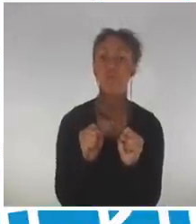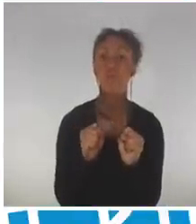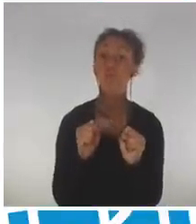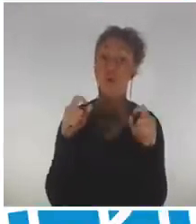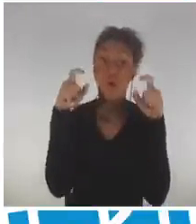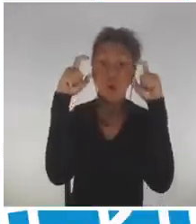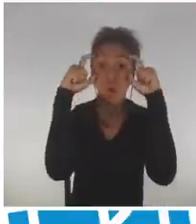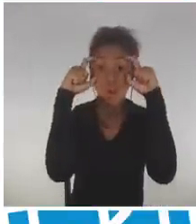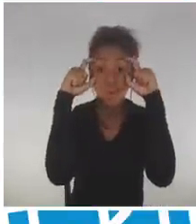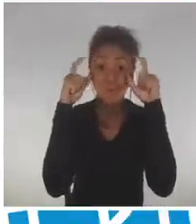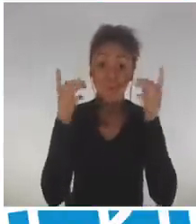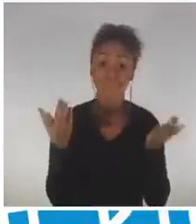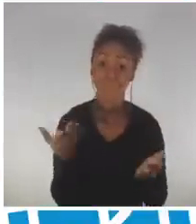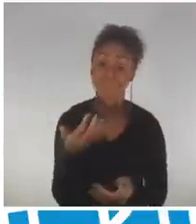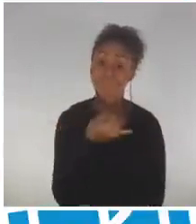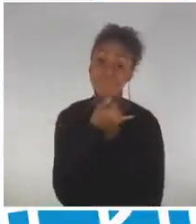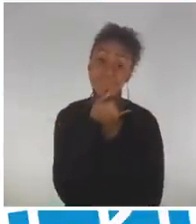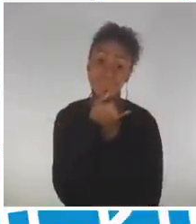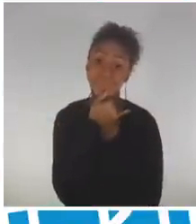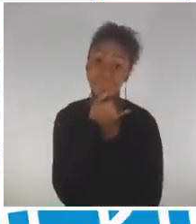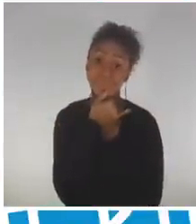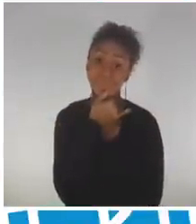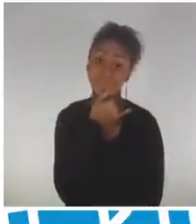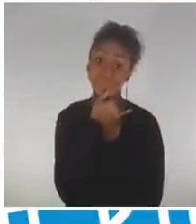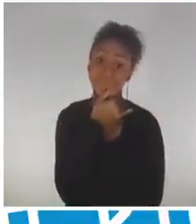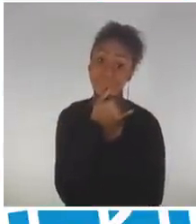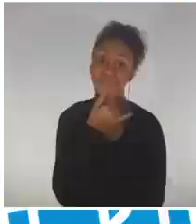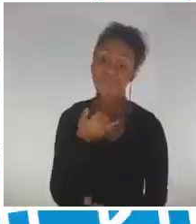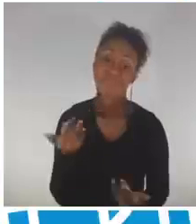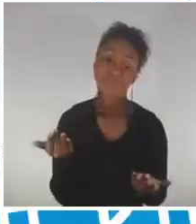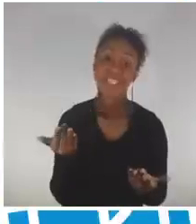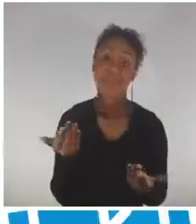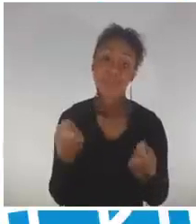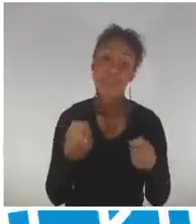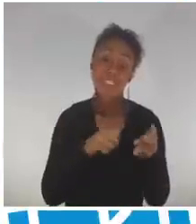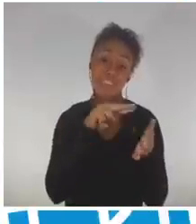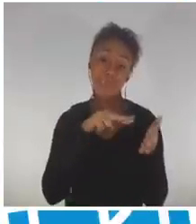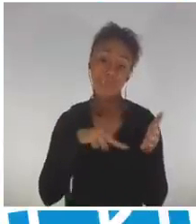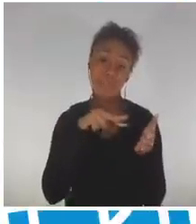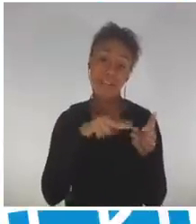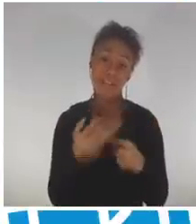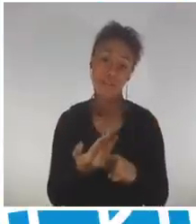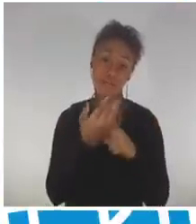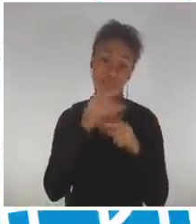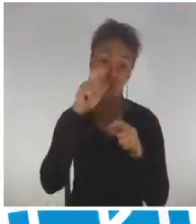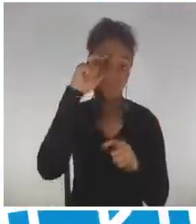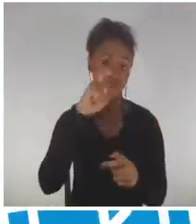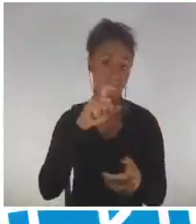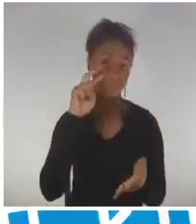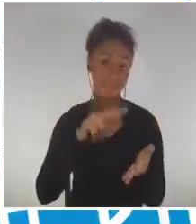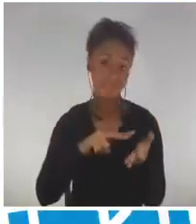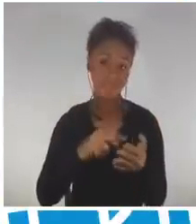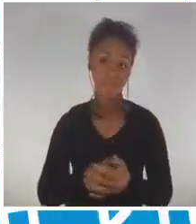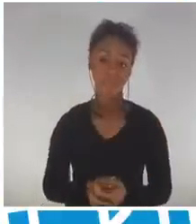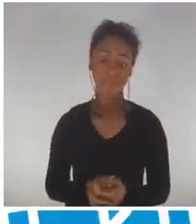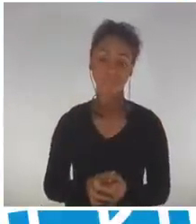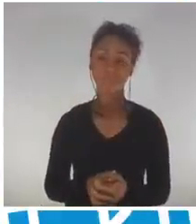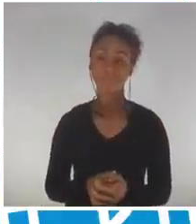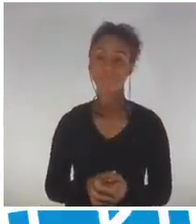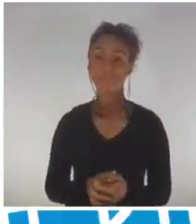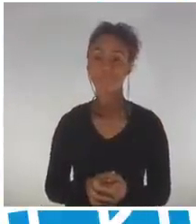Infelizmente, não uso habitualmente óculos, mas necessito para ler, né? Bom, aí eu